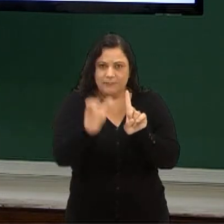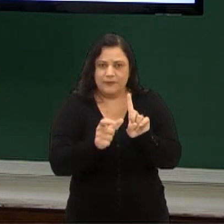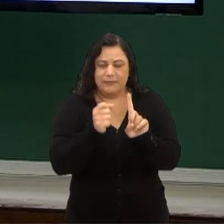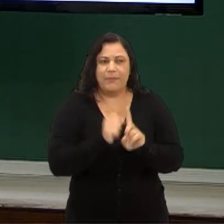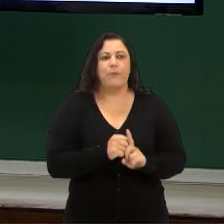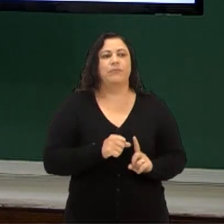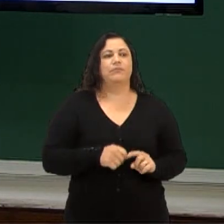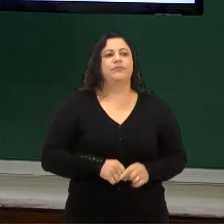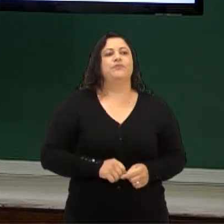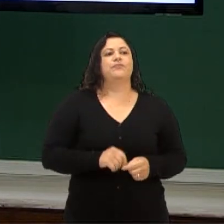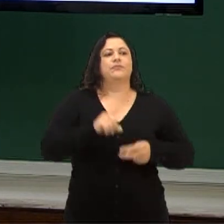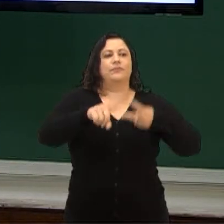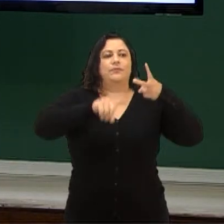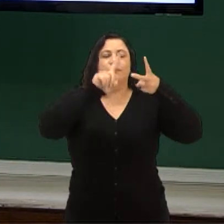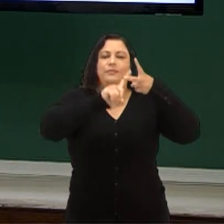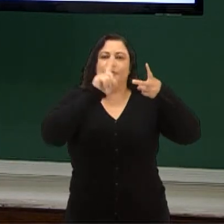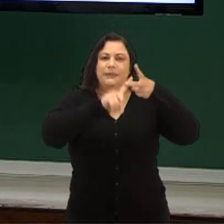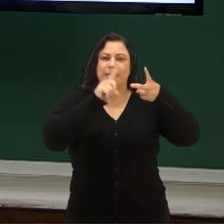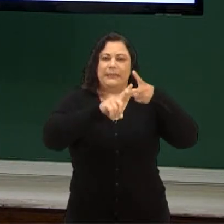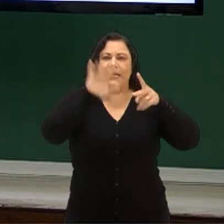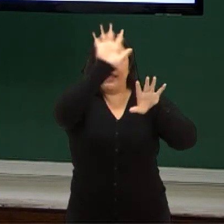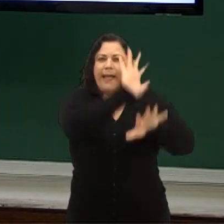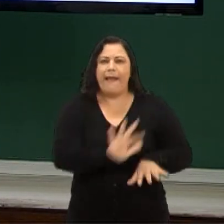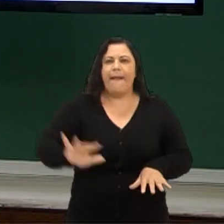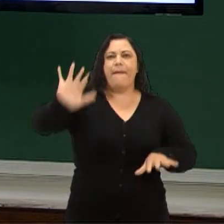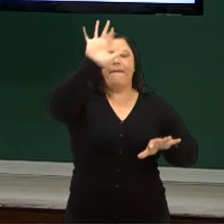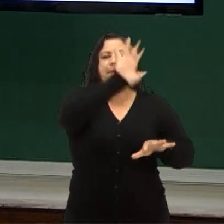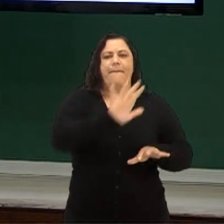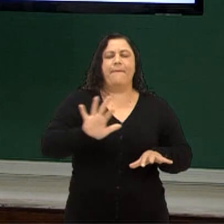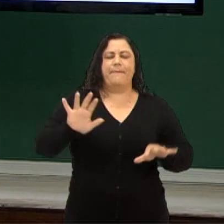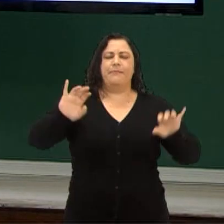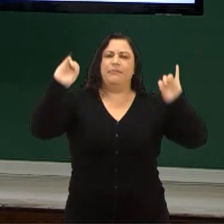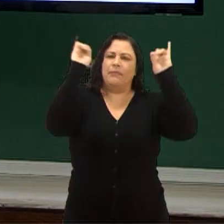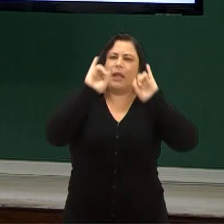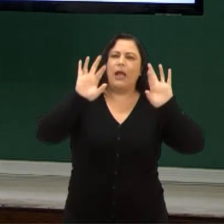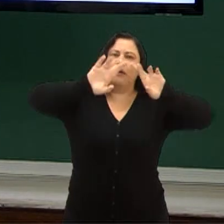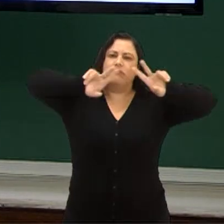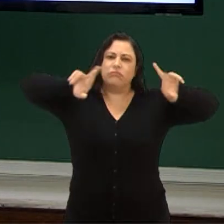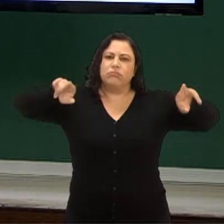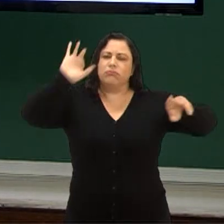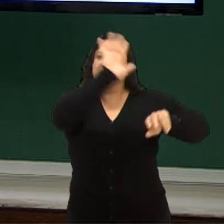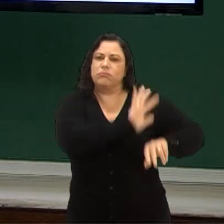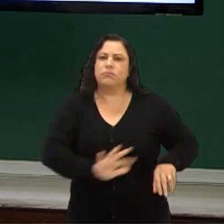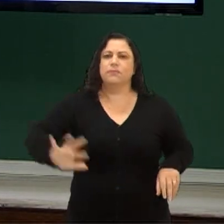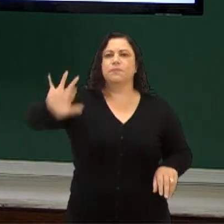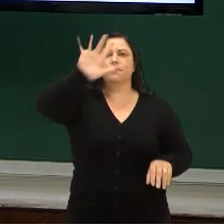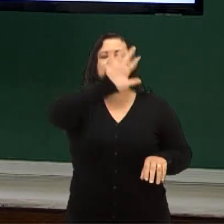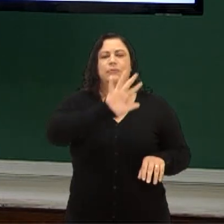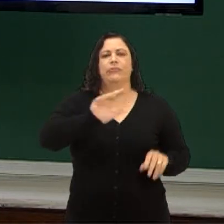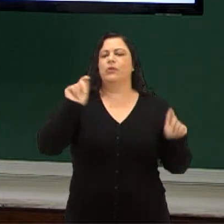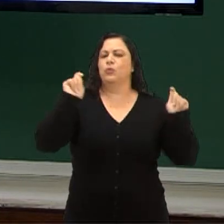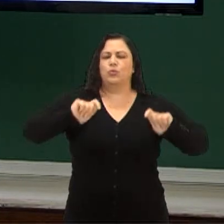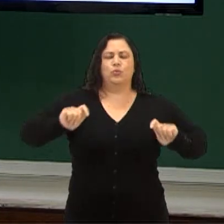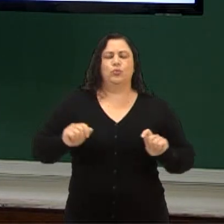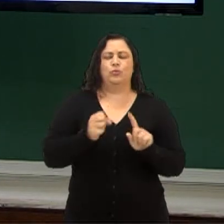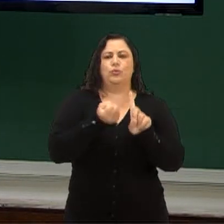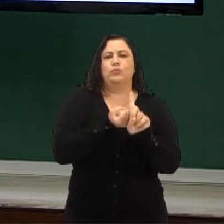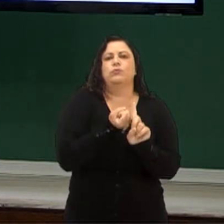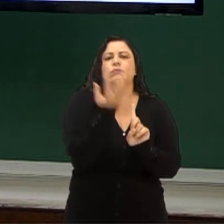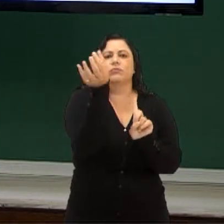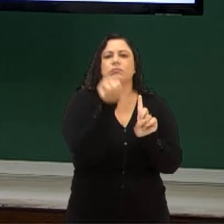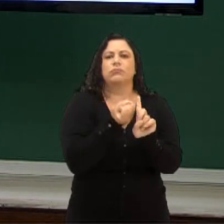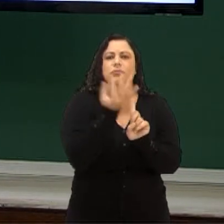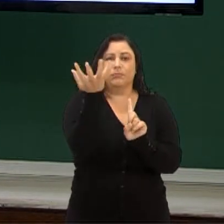e as imagens aqui, tudo, os desenhinhos, a linguagem não verbal, certo? Tudo que não